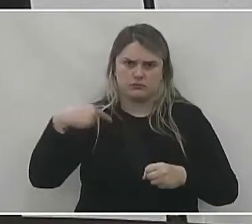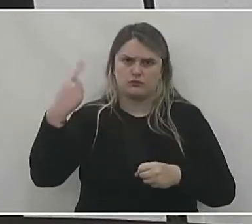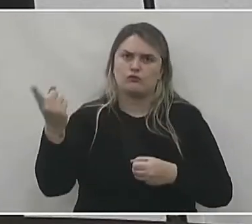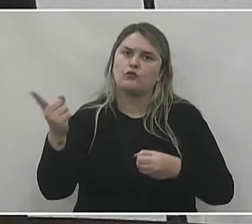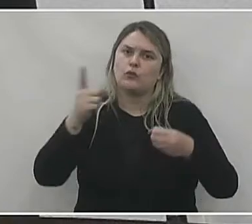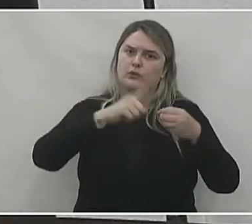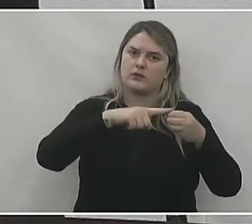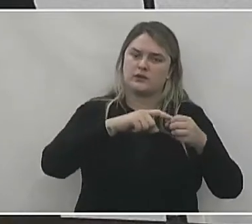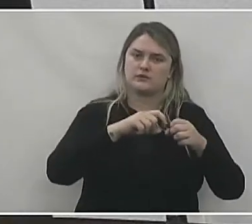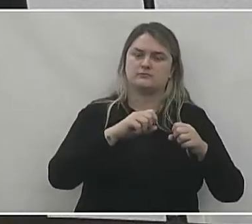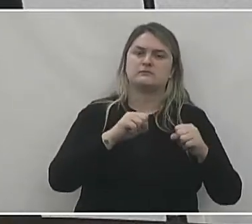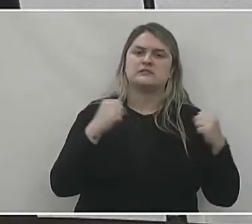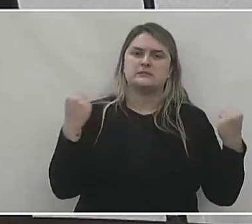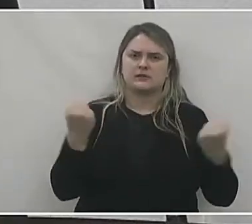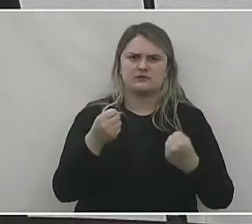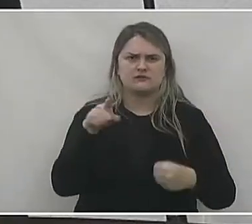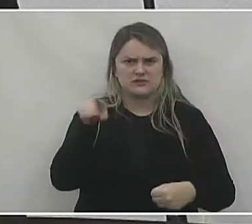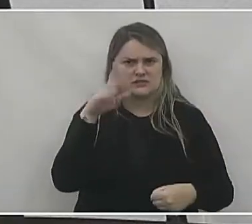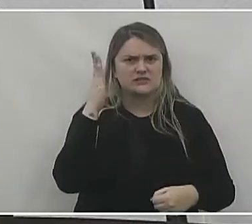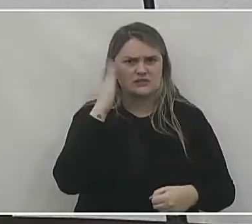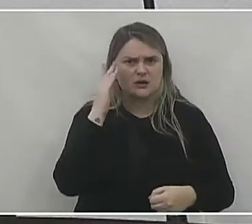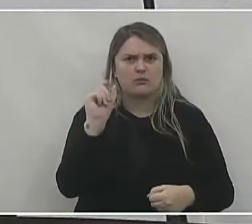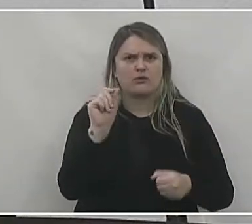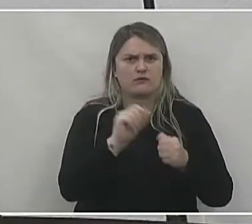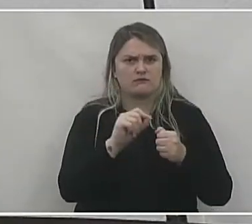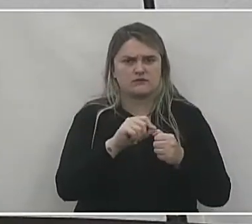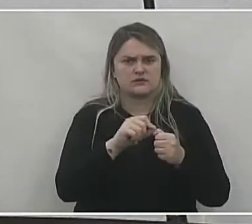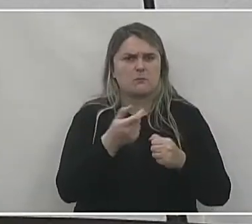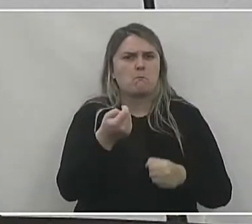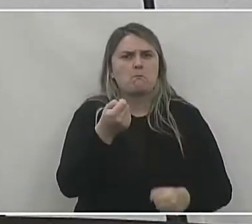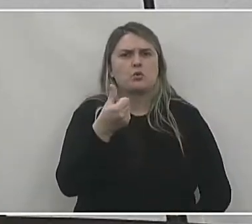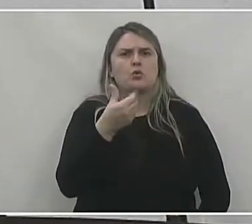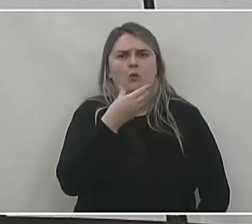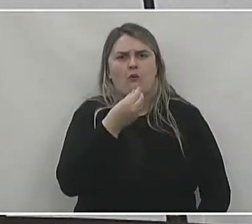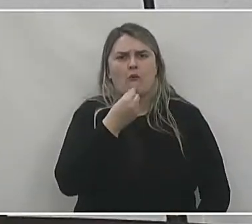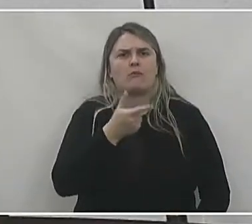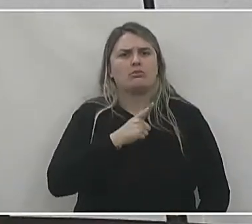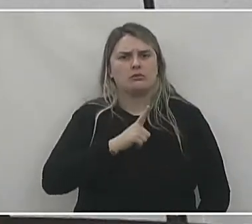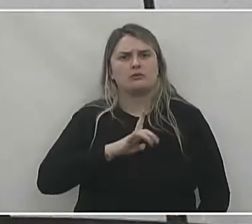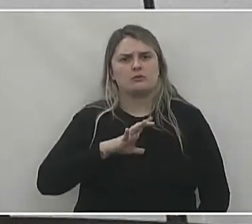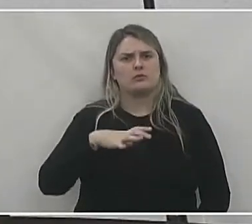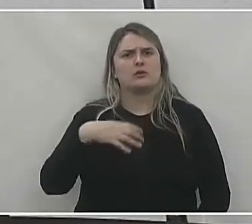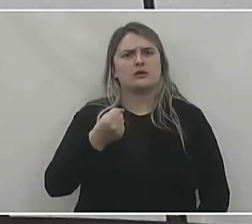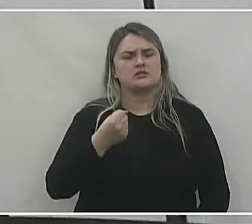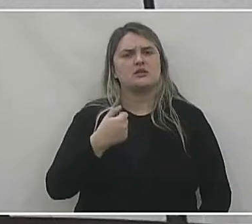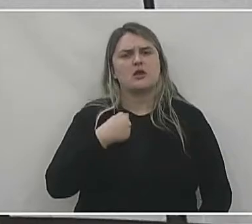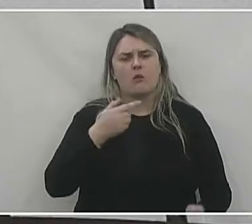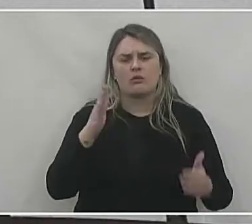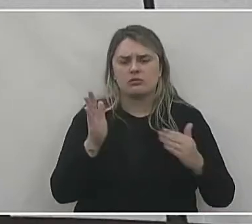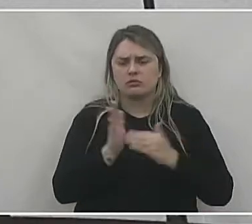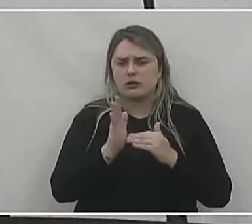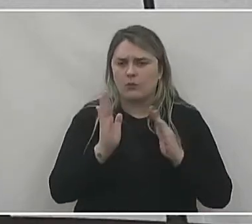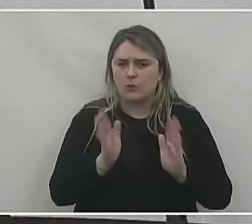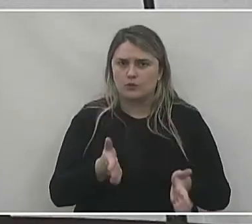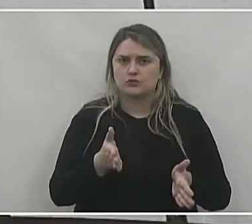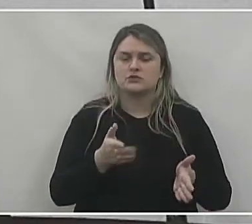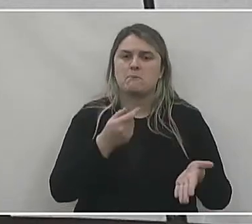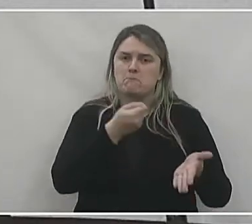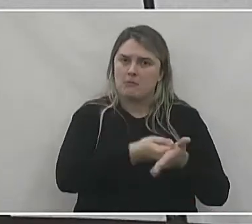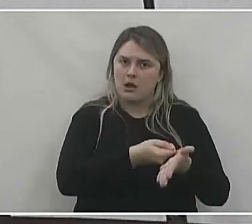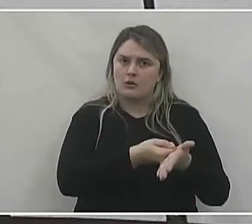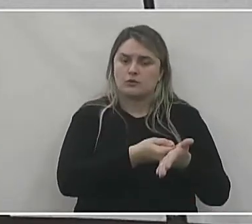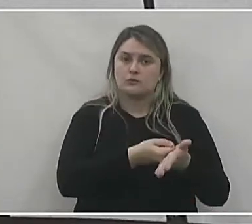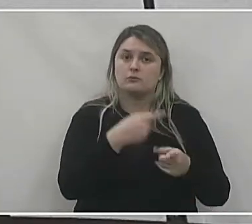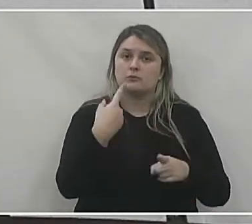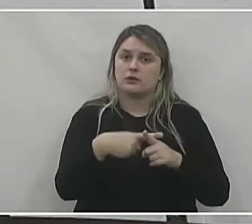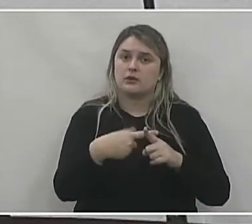presidência da Assembleia. E vocês sabem o que eu fiz lá. Poucos homens teriam a coragem, e eu pago o preço até hoje,